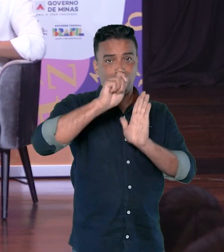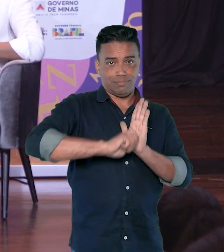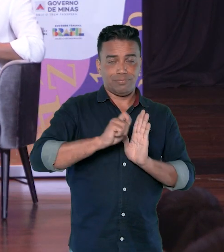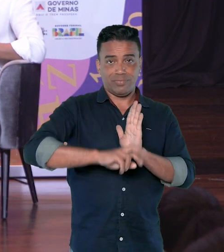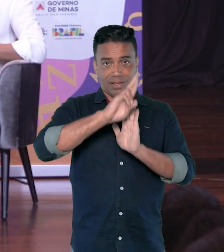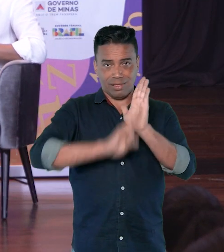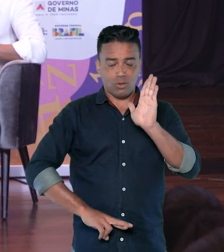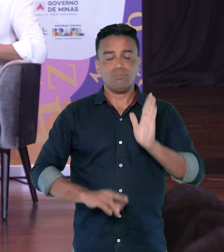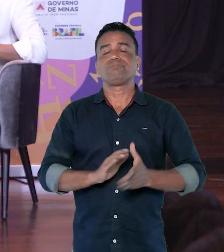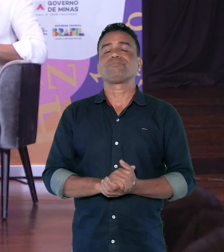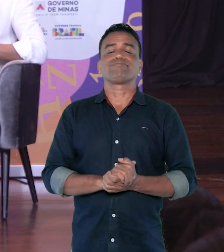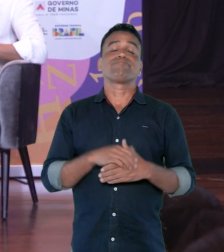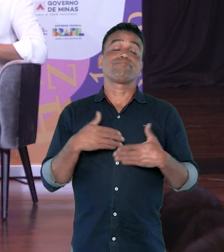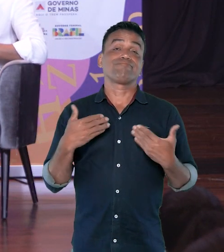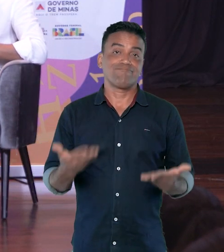Nesse